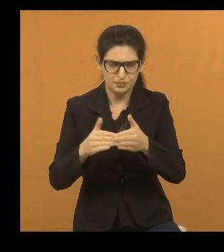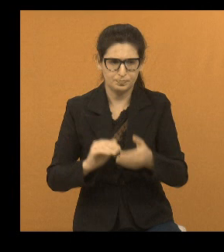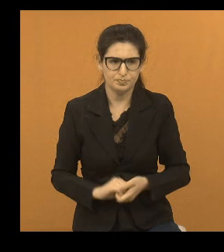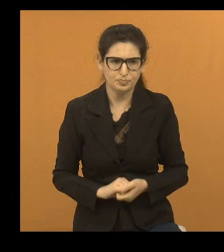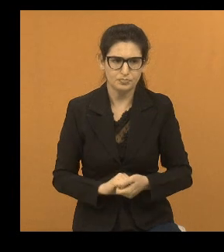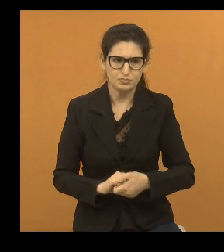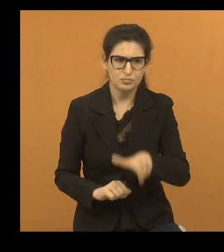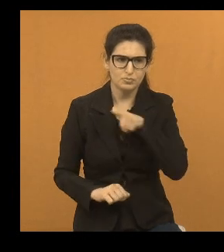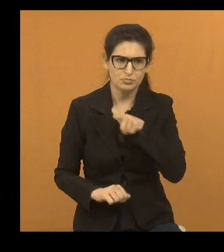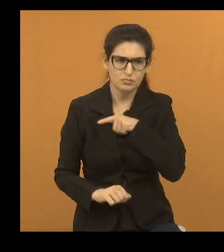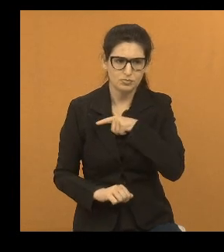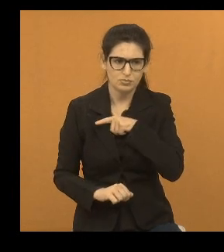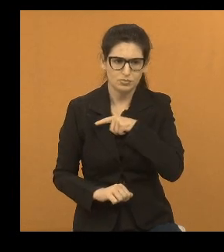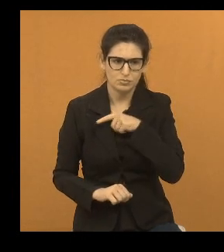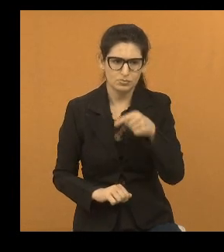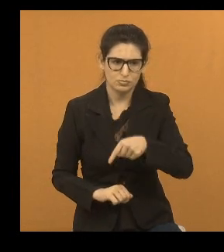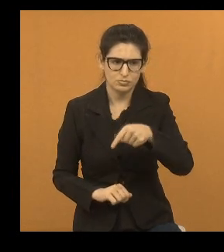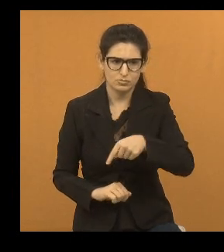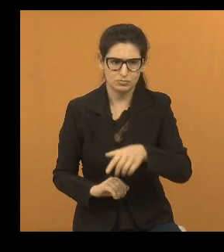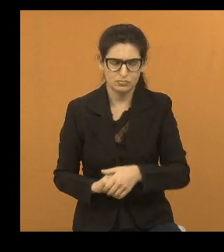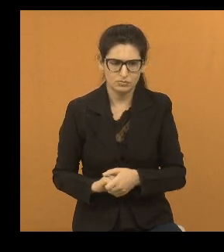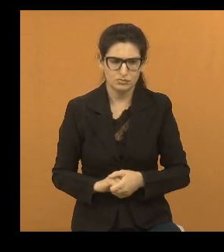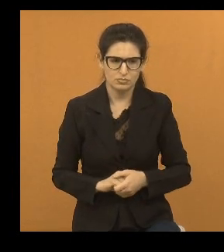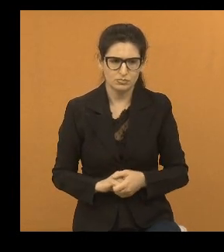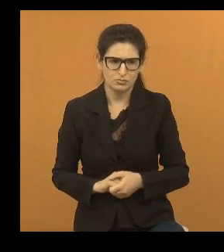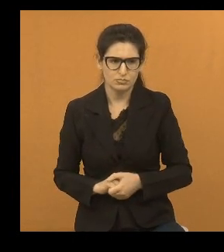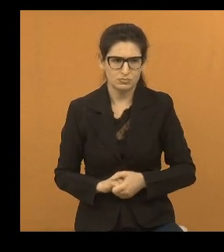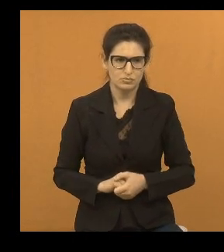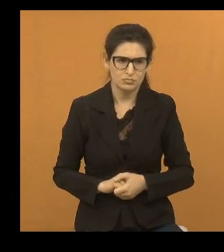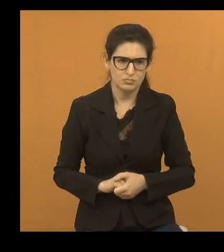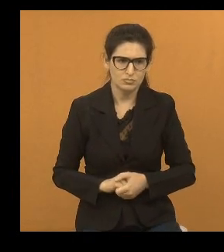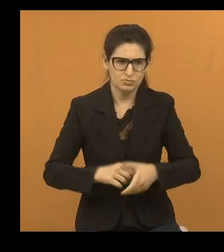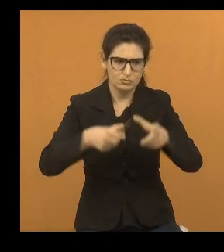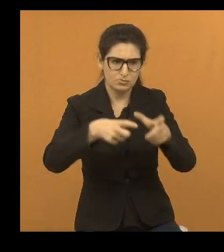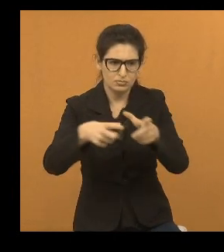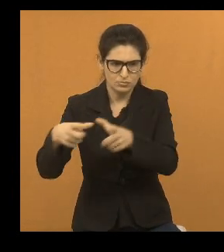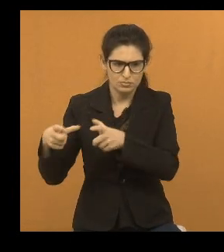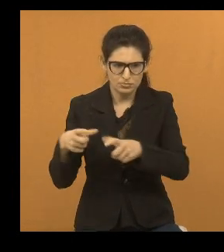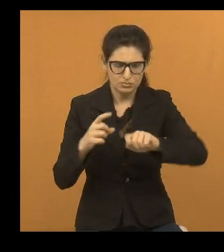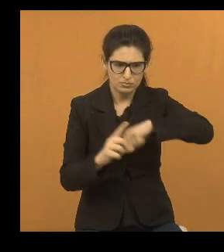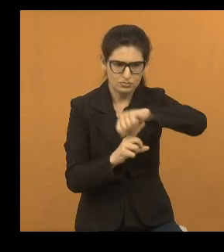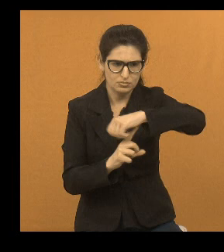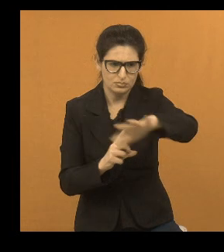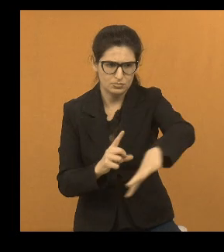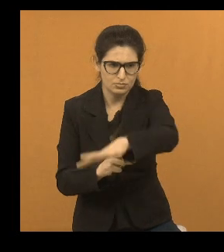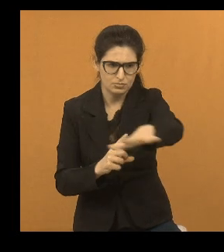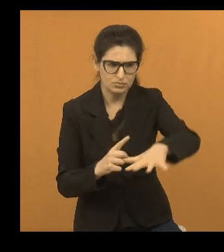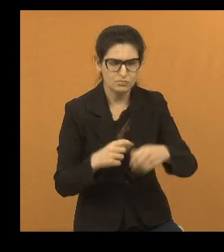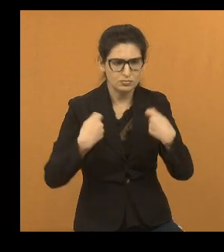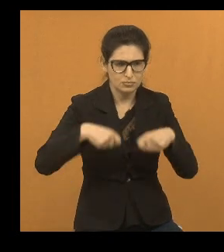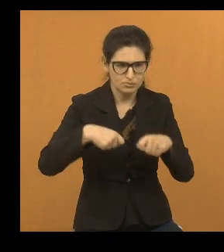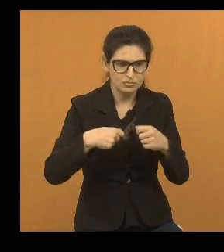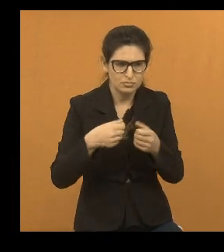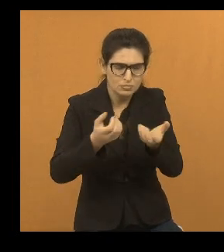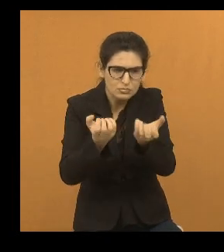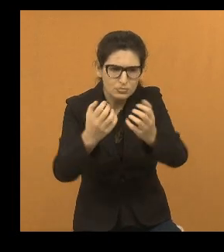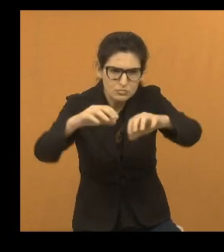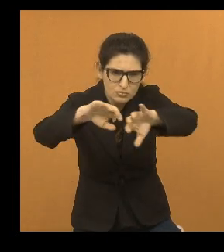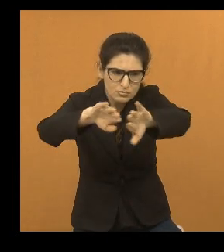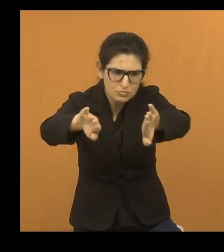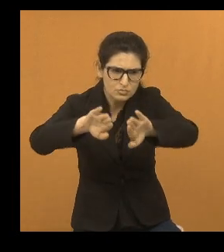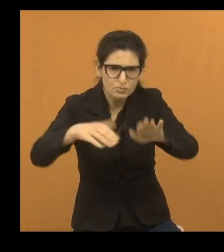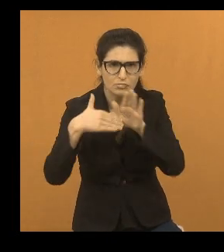Nós temos aqui a zona especial de interesse social, distribuída